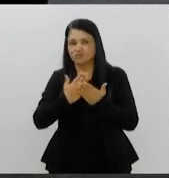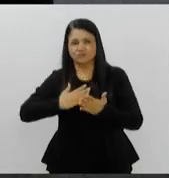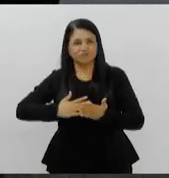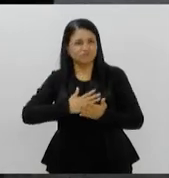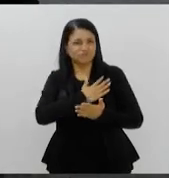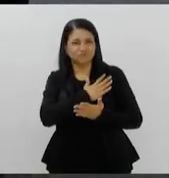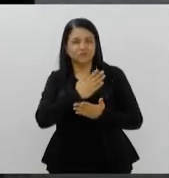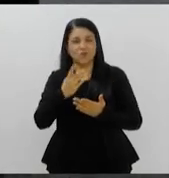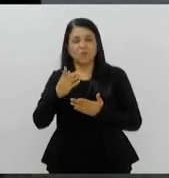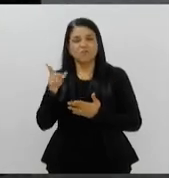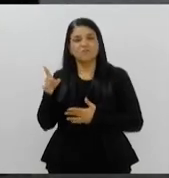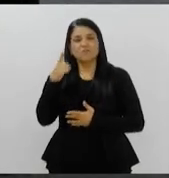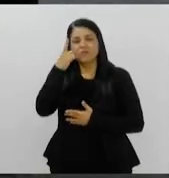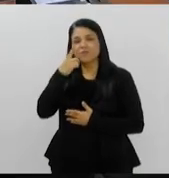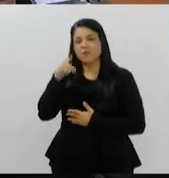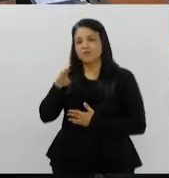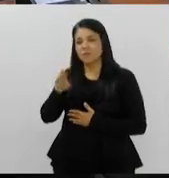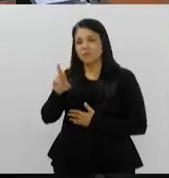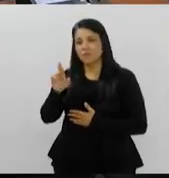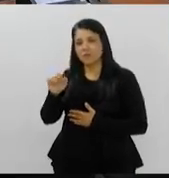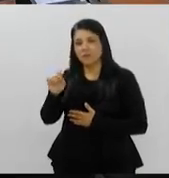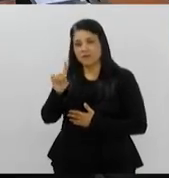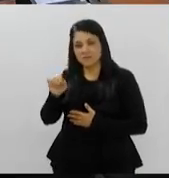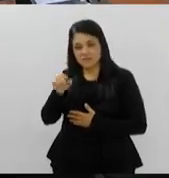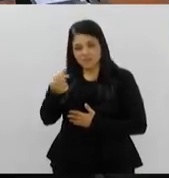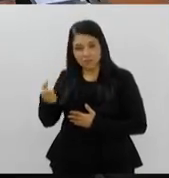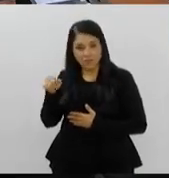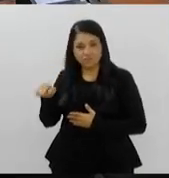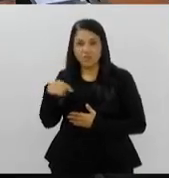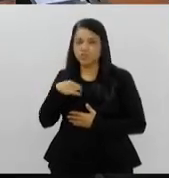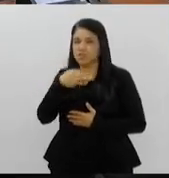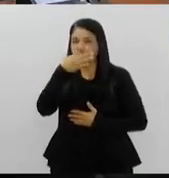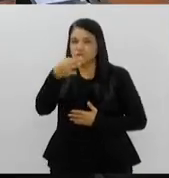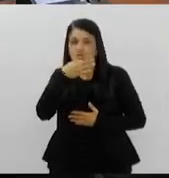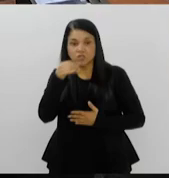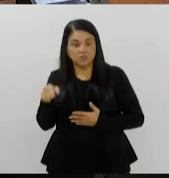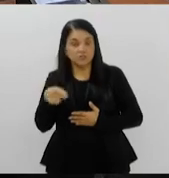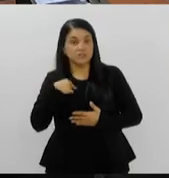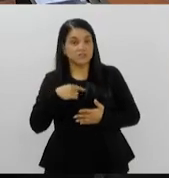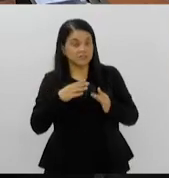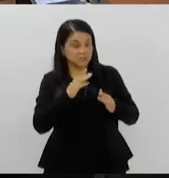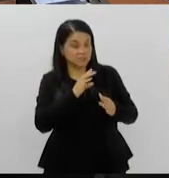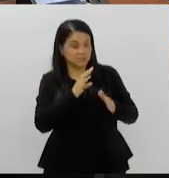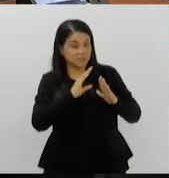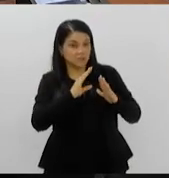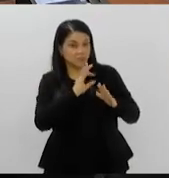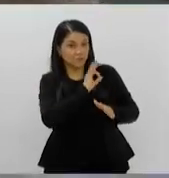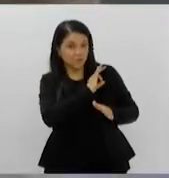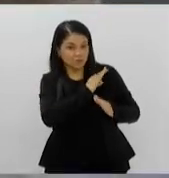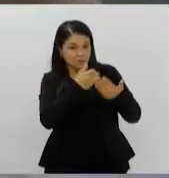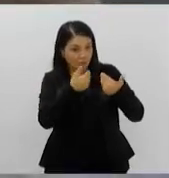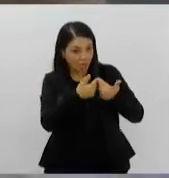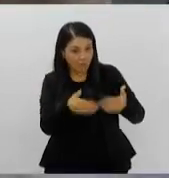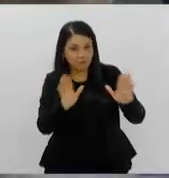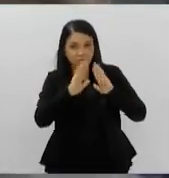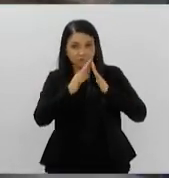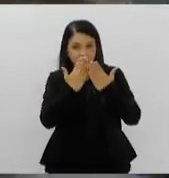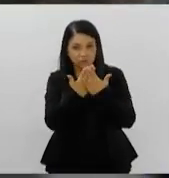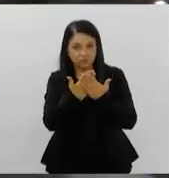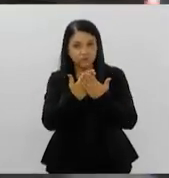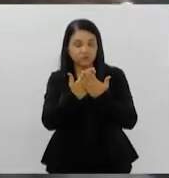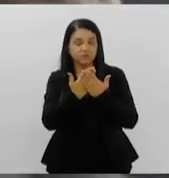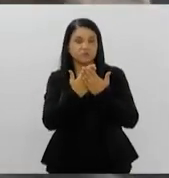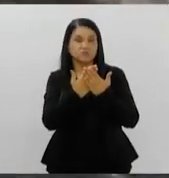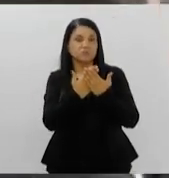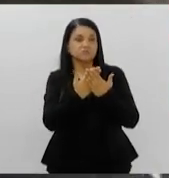Brazão tem sugerido. Se a Polícia Militar abrir todos esses colégios, vai ter que fechar os batalhões, porque não vai ter pessoal para garantir a